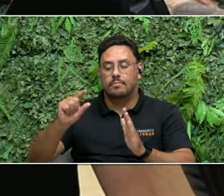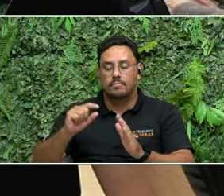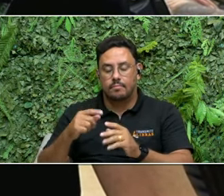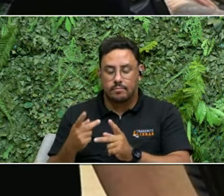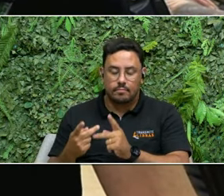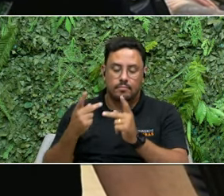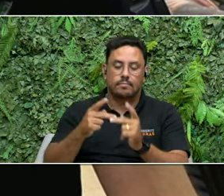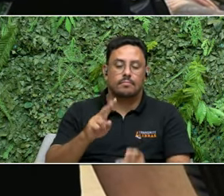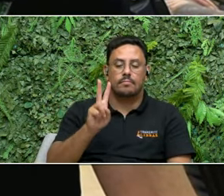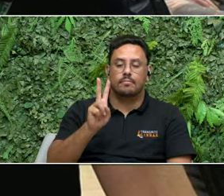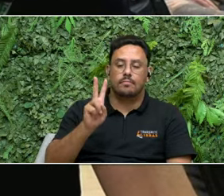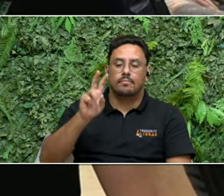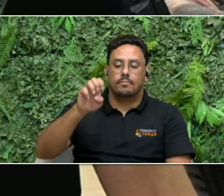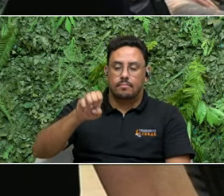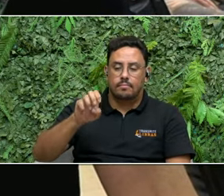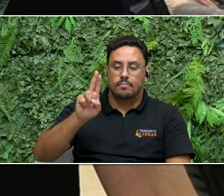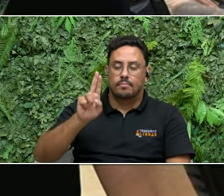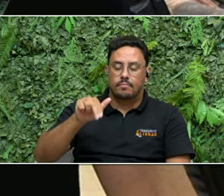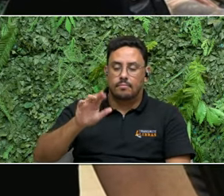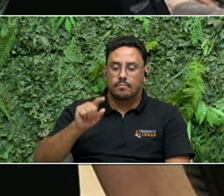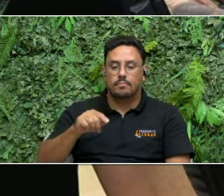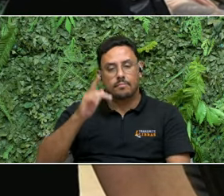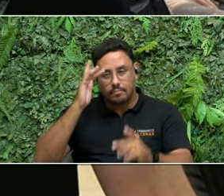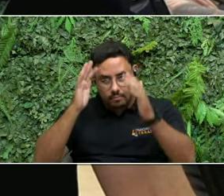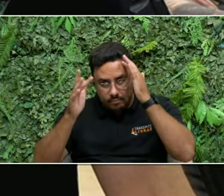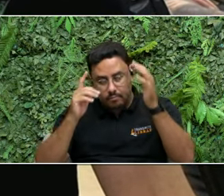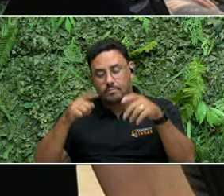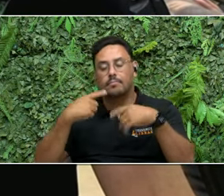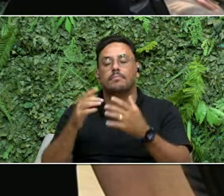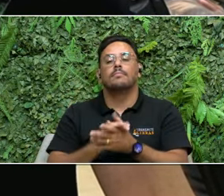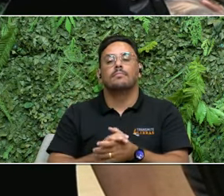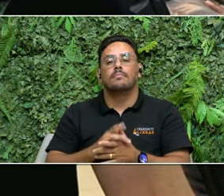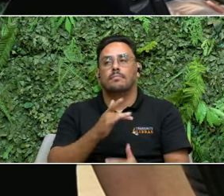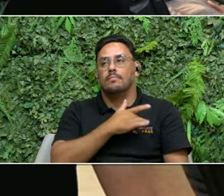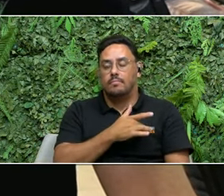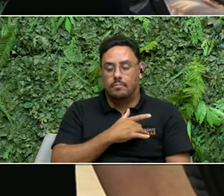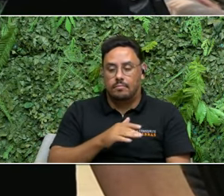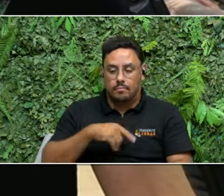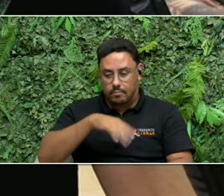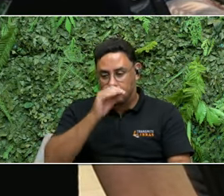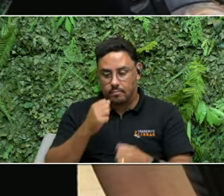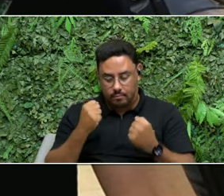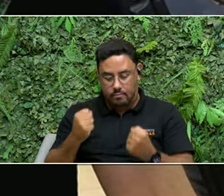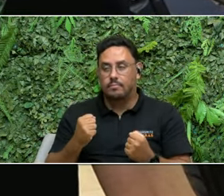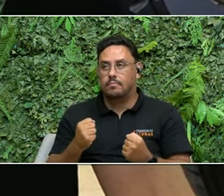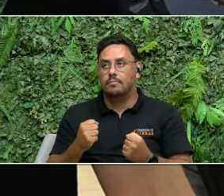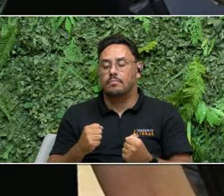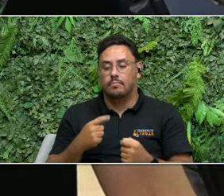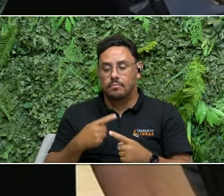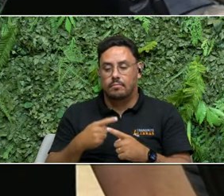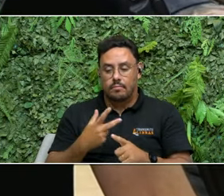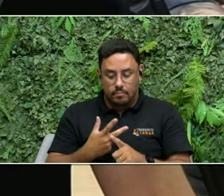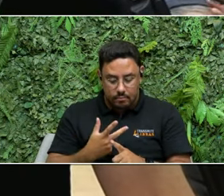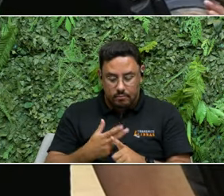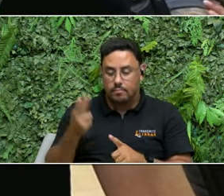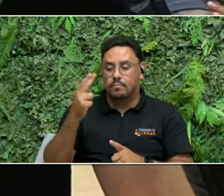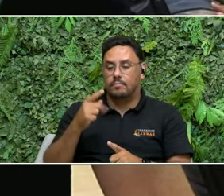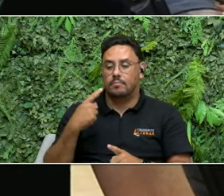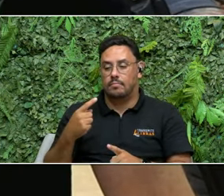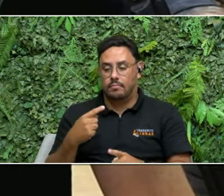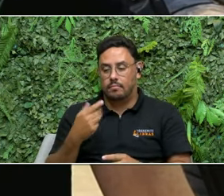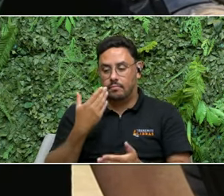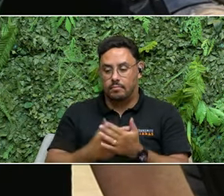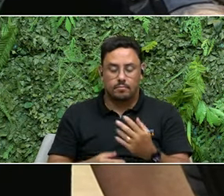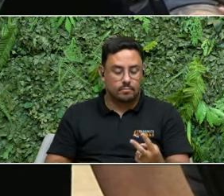Venezuela e mas depois vai pensar nisso eu acho assim o Cruzeiro sai fortalecido porque é Vitória mesmo porque perdendo de